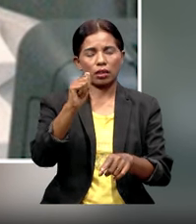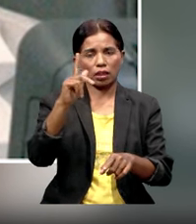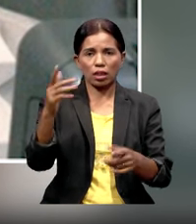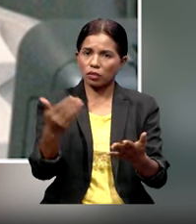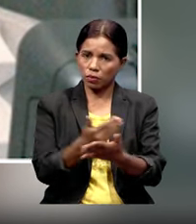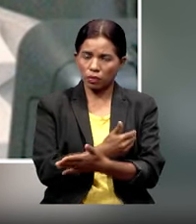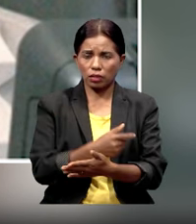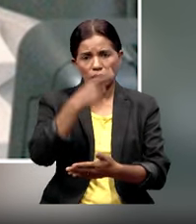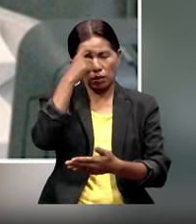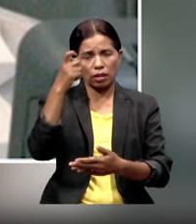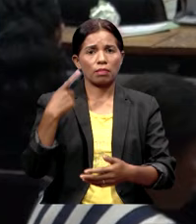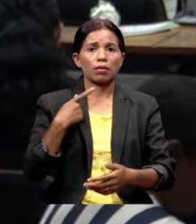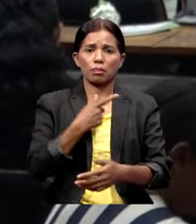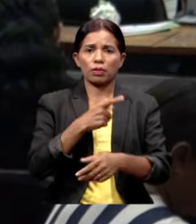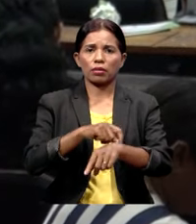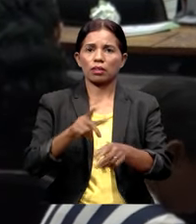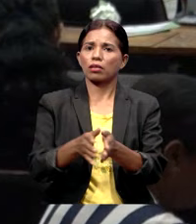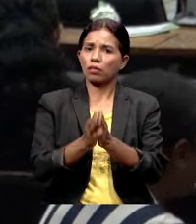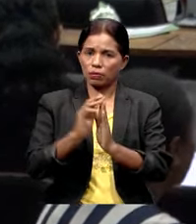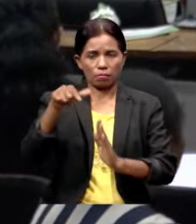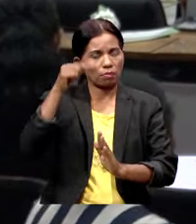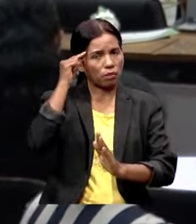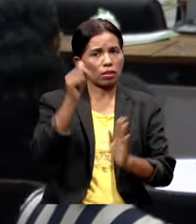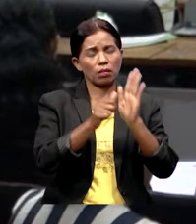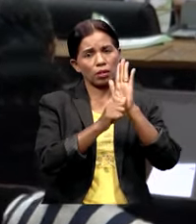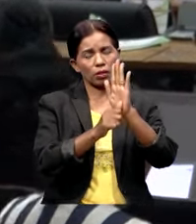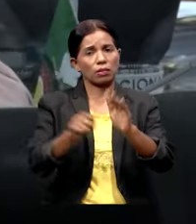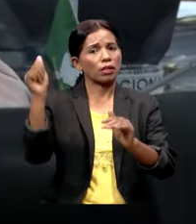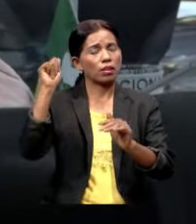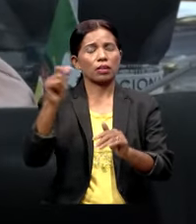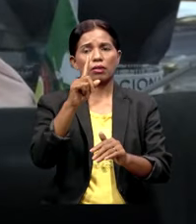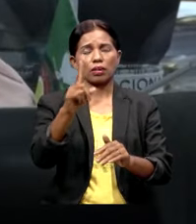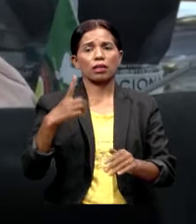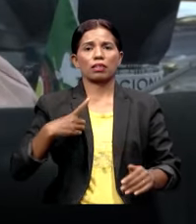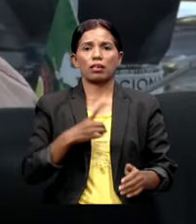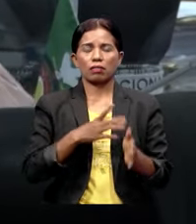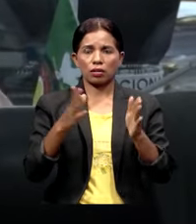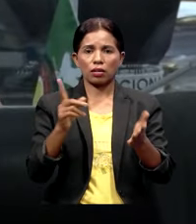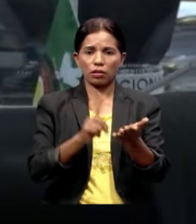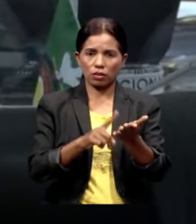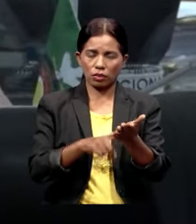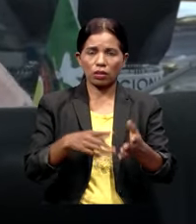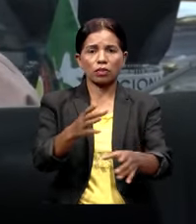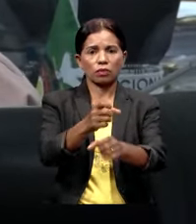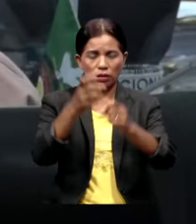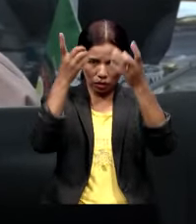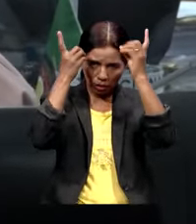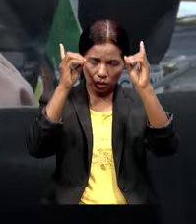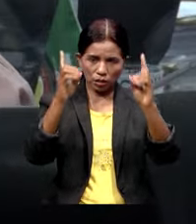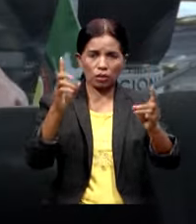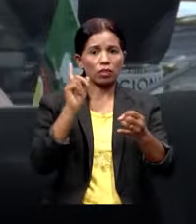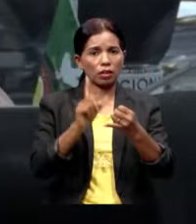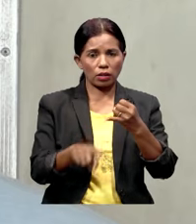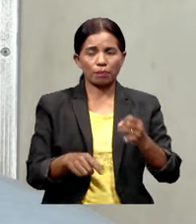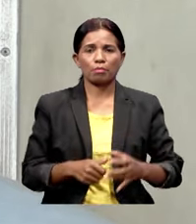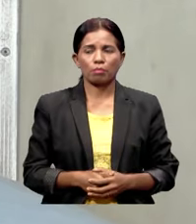no Parlamento Nacional, o seu Governo a tu apresenta fale candidato ida, ou de deputado Cira Bel discute no fote decisão final. Decisão